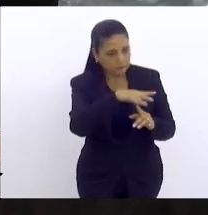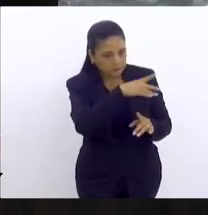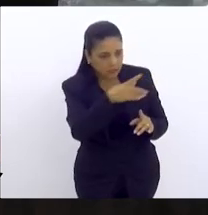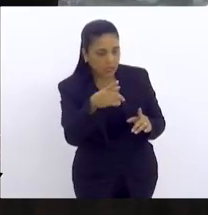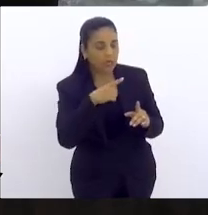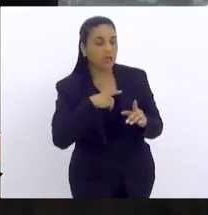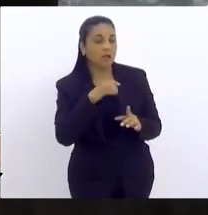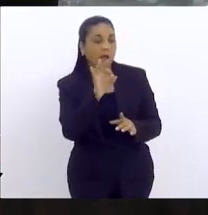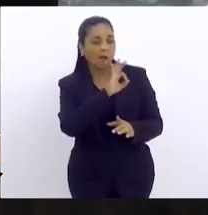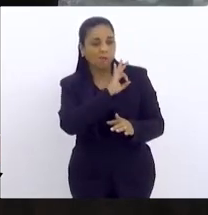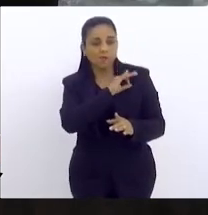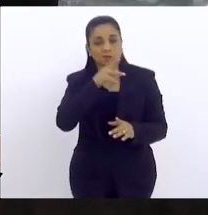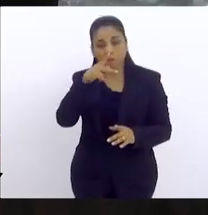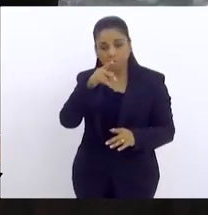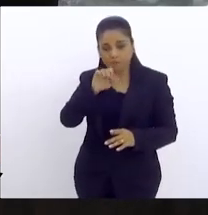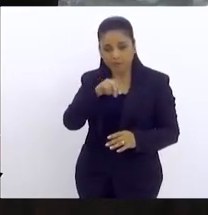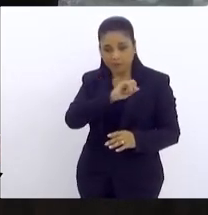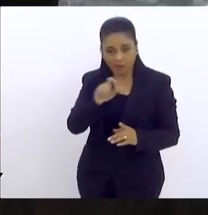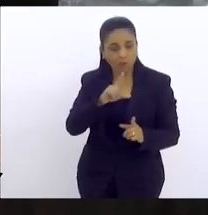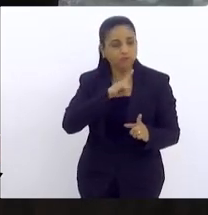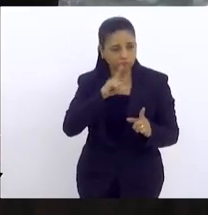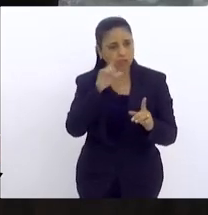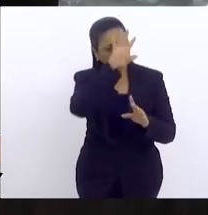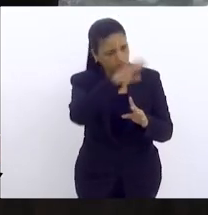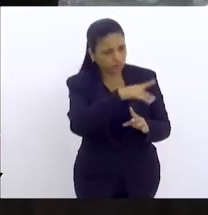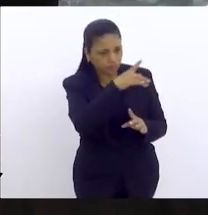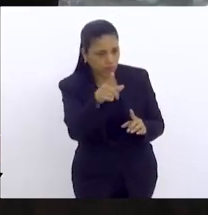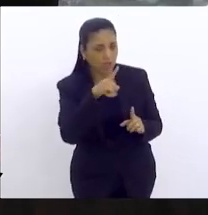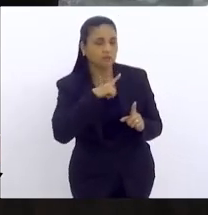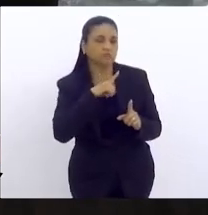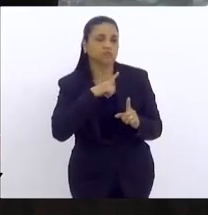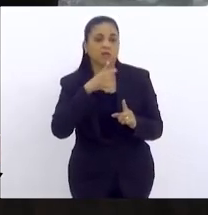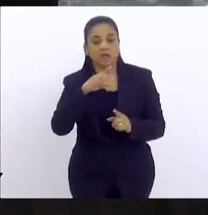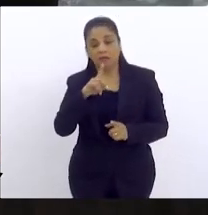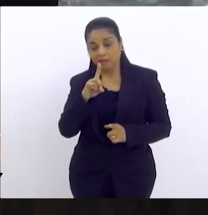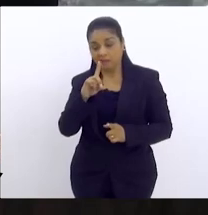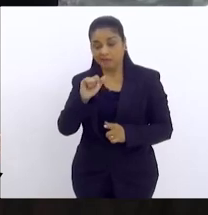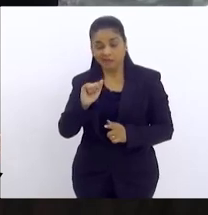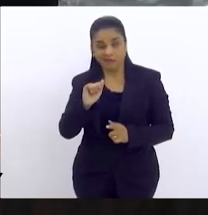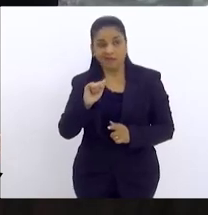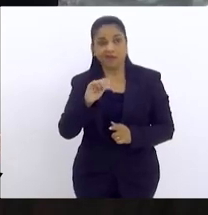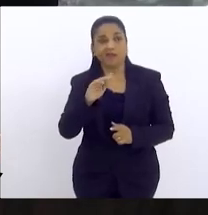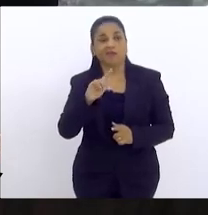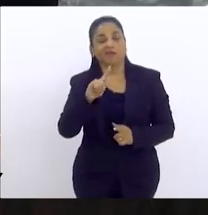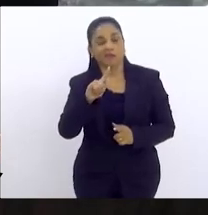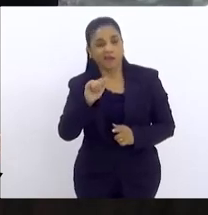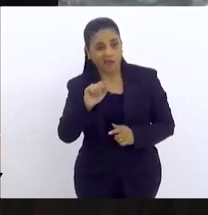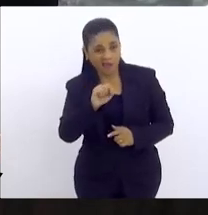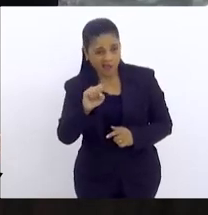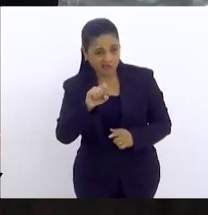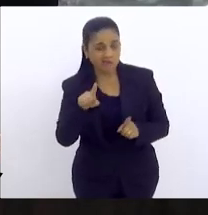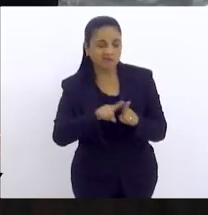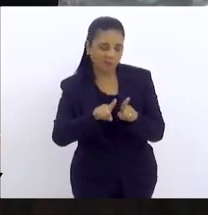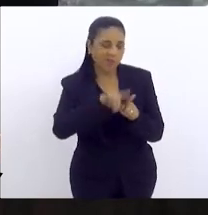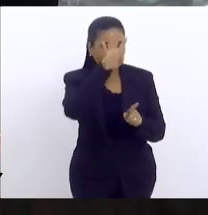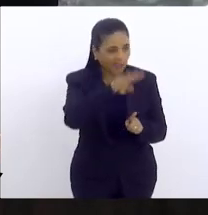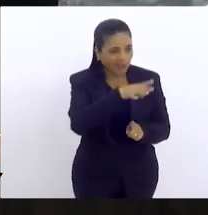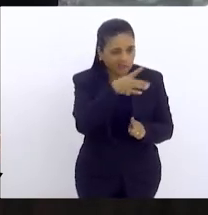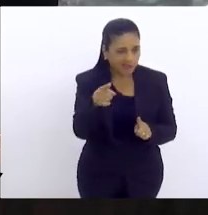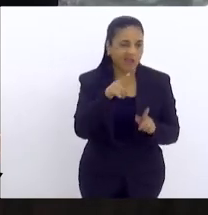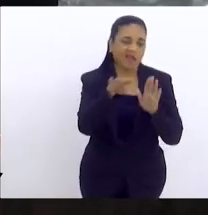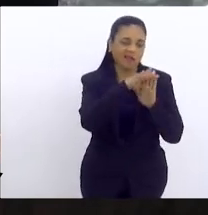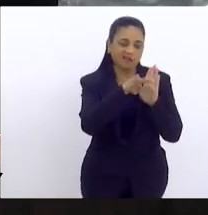penal não tem efetivo mas tem escala você olha o degase não tem efetivo mas tem escala mas a polícia militar continua